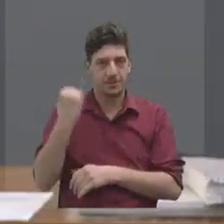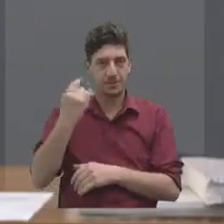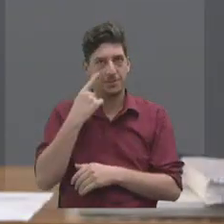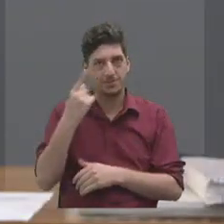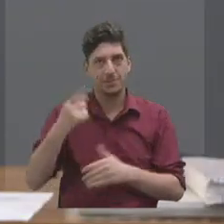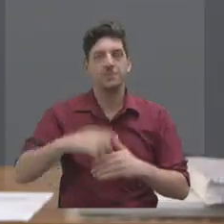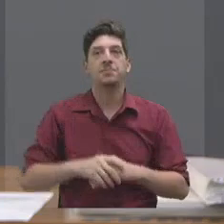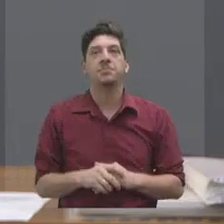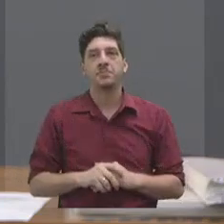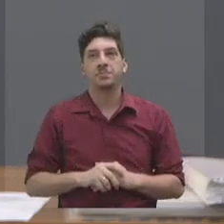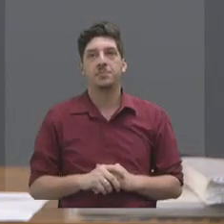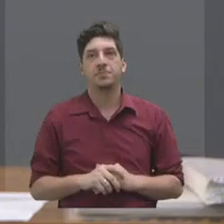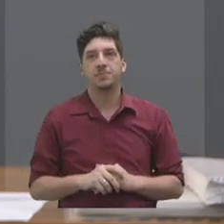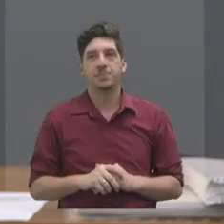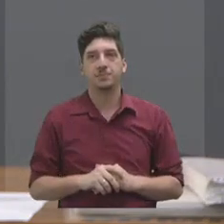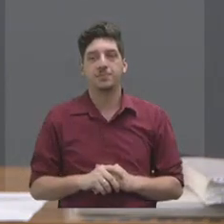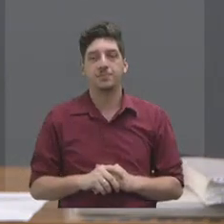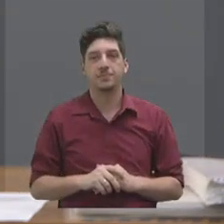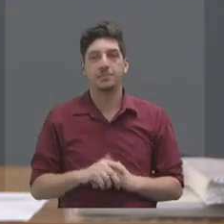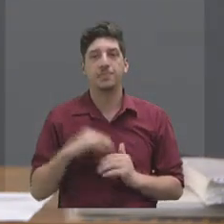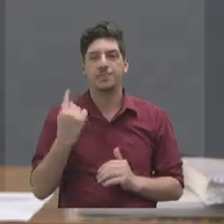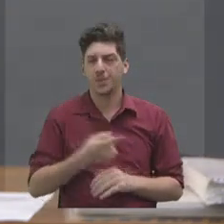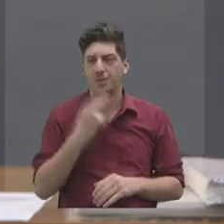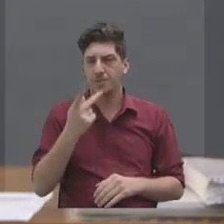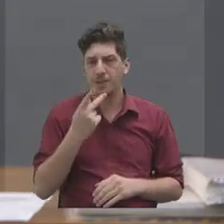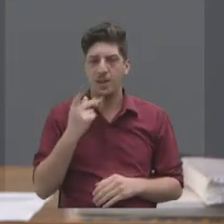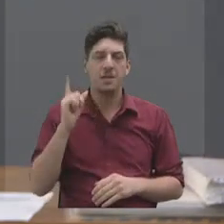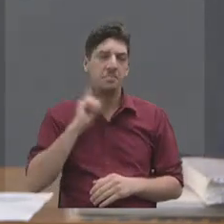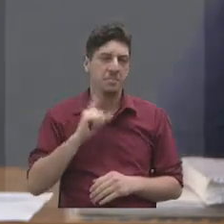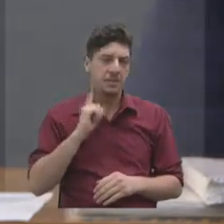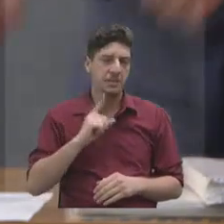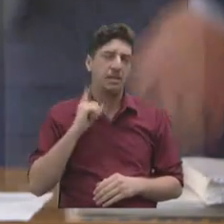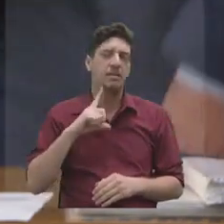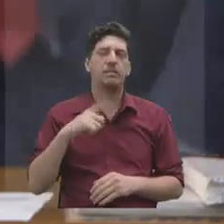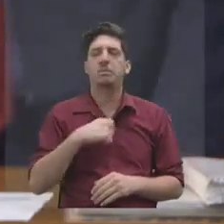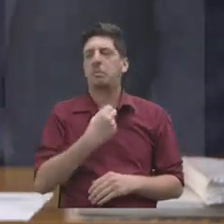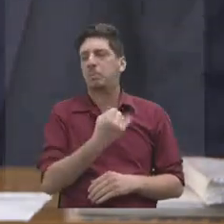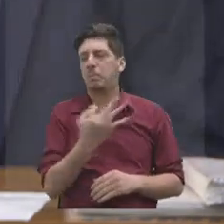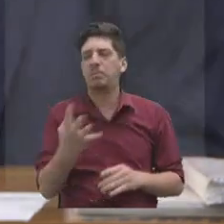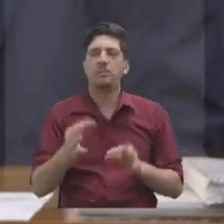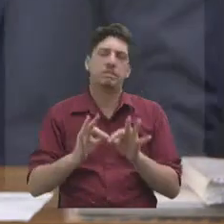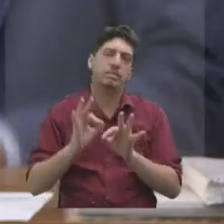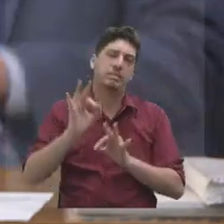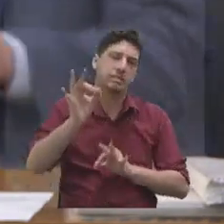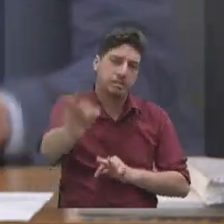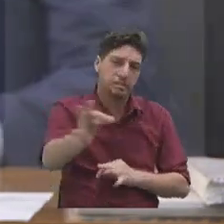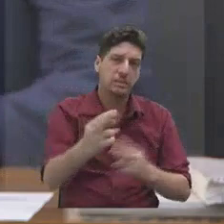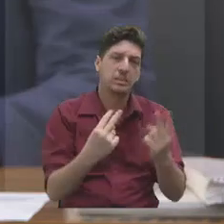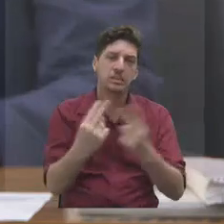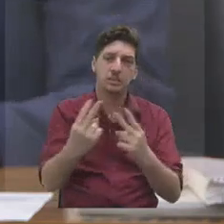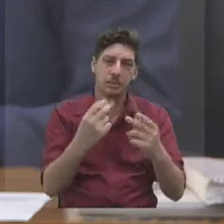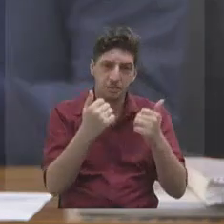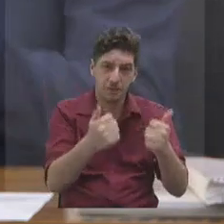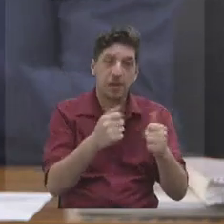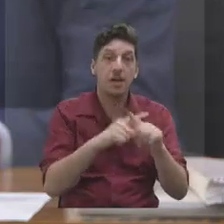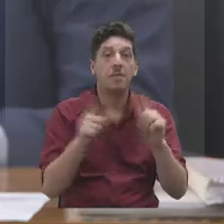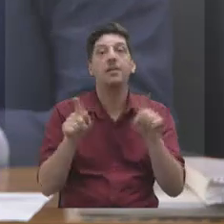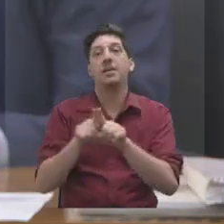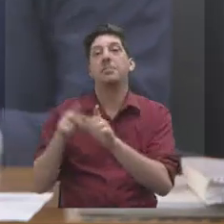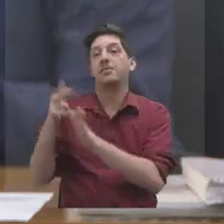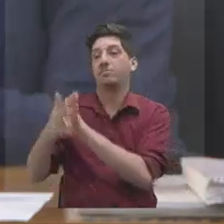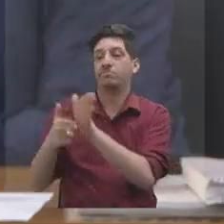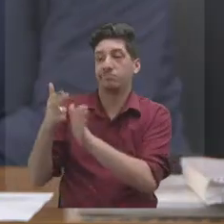a gente fala que o Estado de Minas tem a maior malha rodoviário do país né mas temos também a maior malha Ferroviária do país